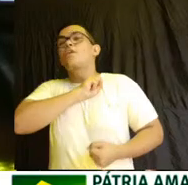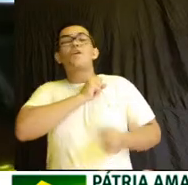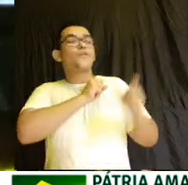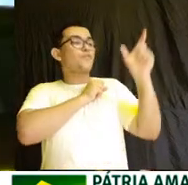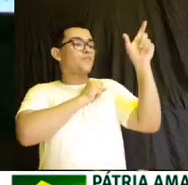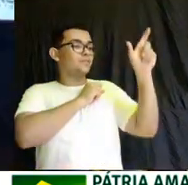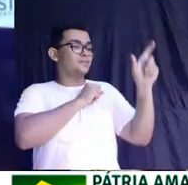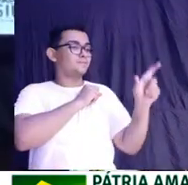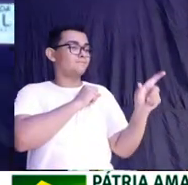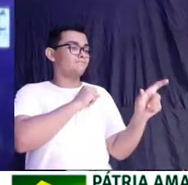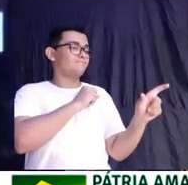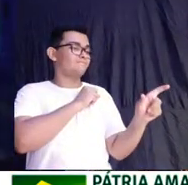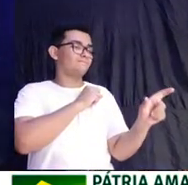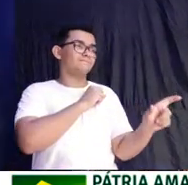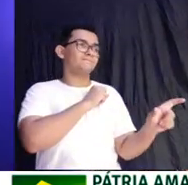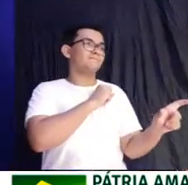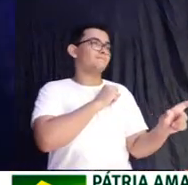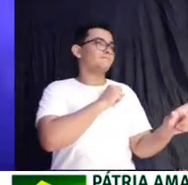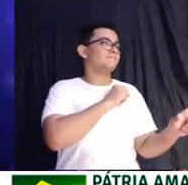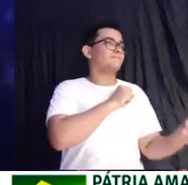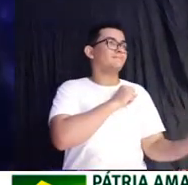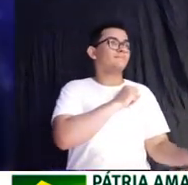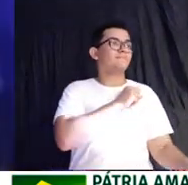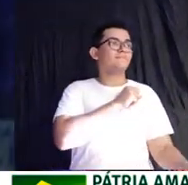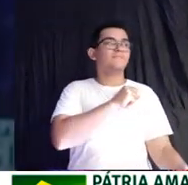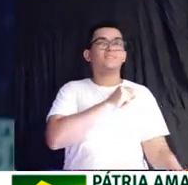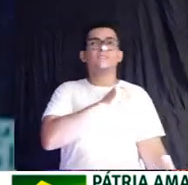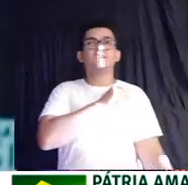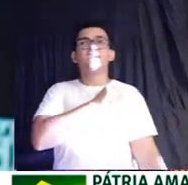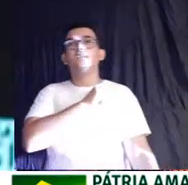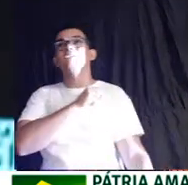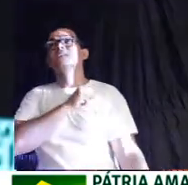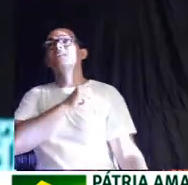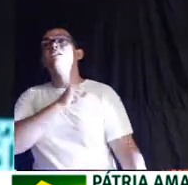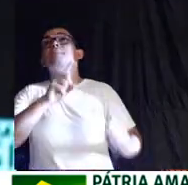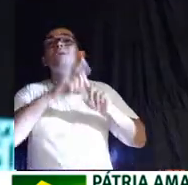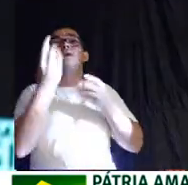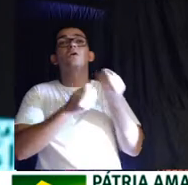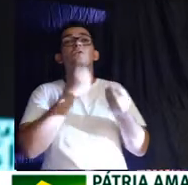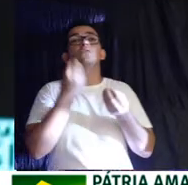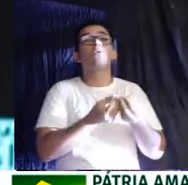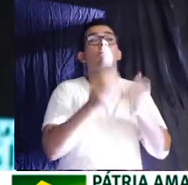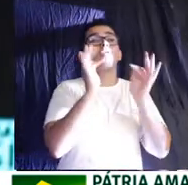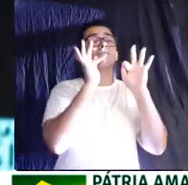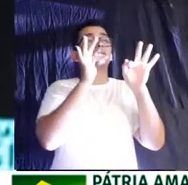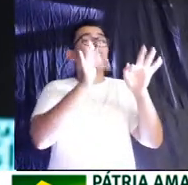Minha timidez tem que ter um fim.